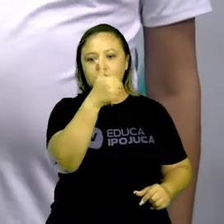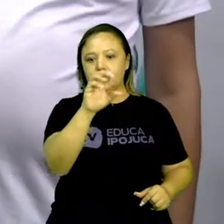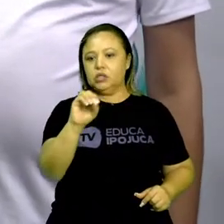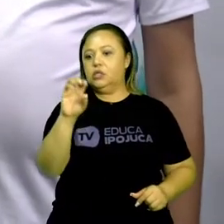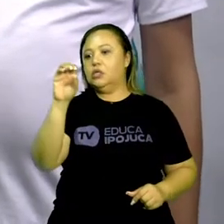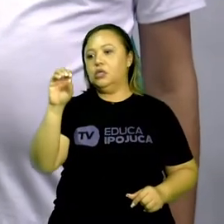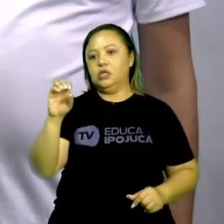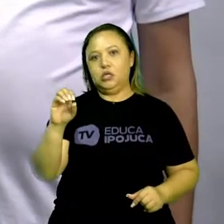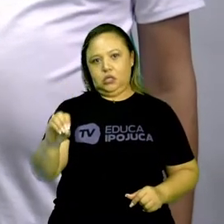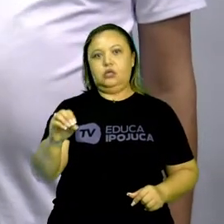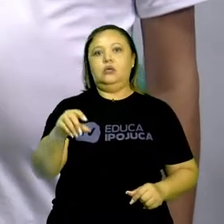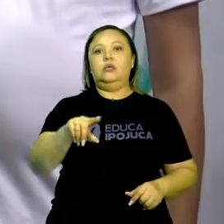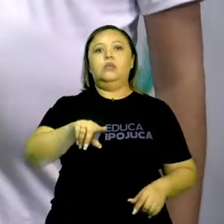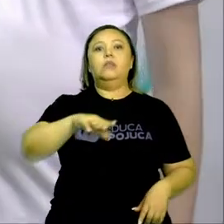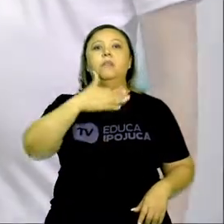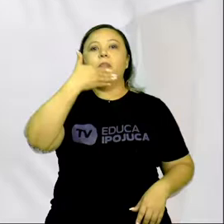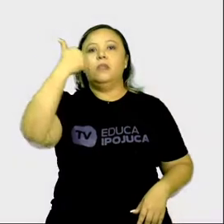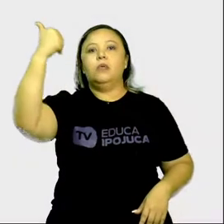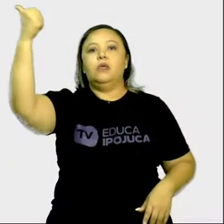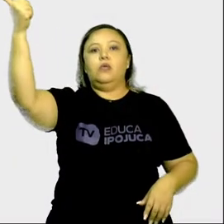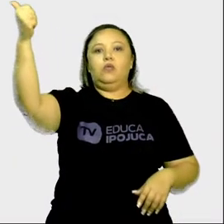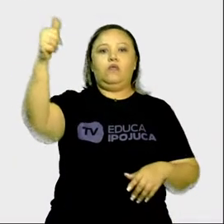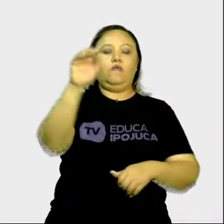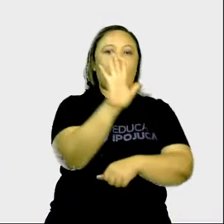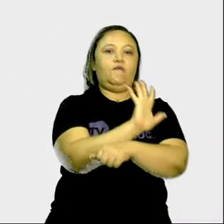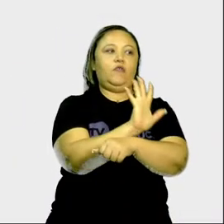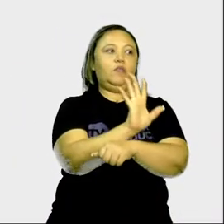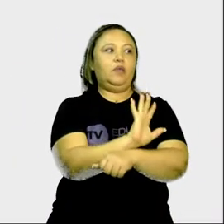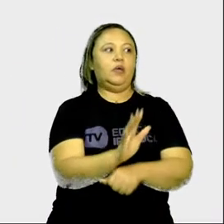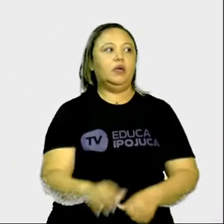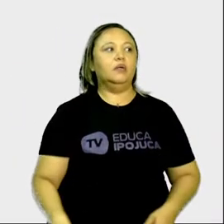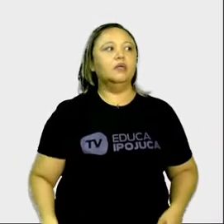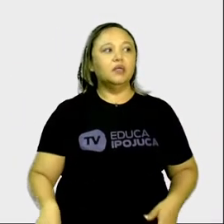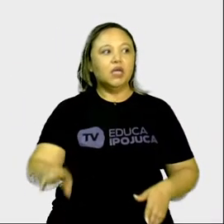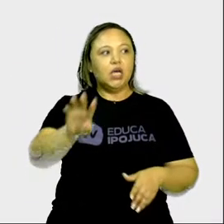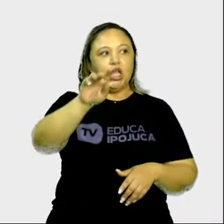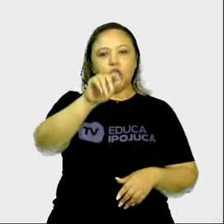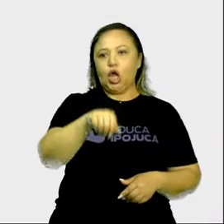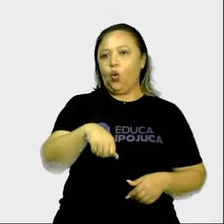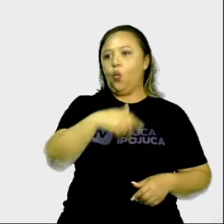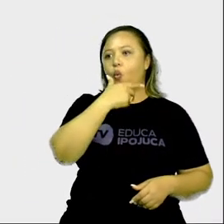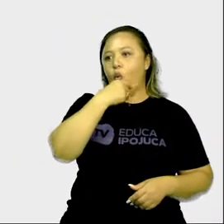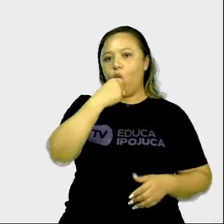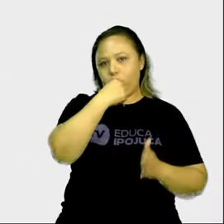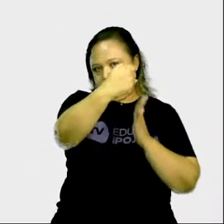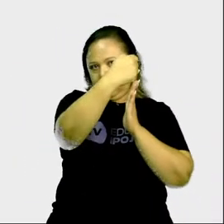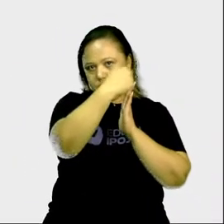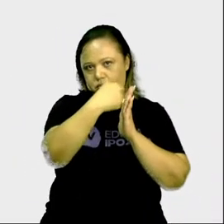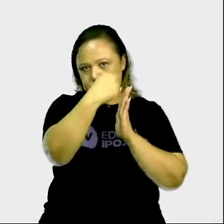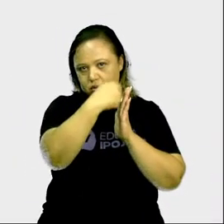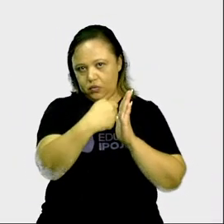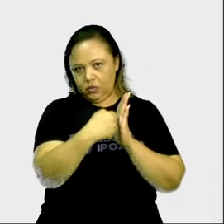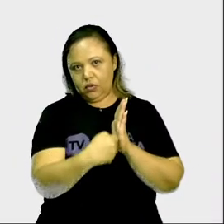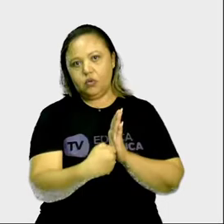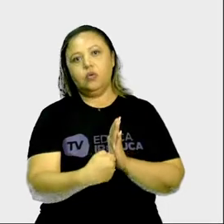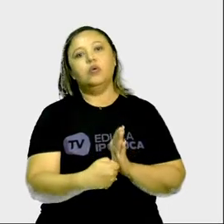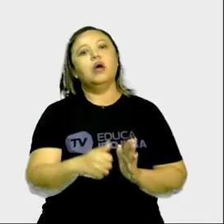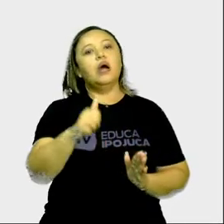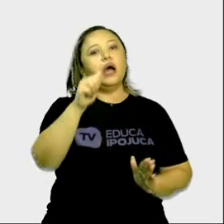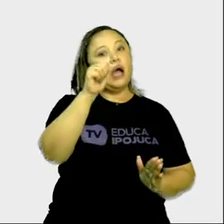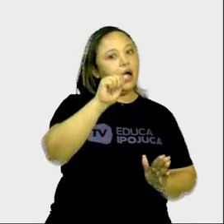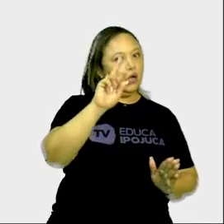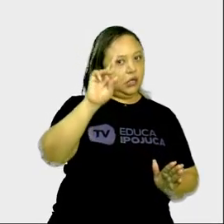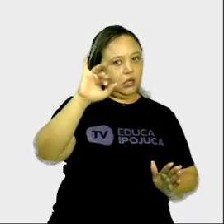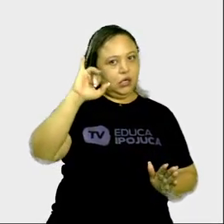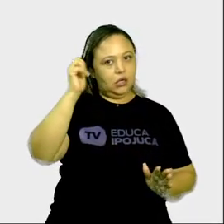E é uma história que vem do teatro. Ariano, o autor, que nasceu em 1927 e morreu em 2014,